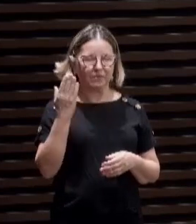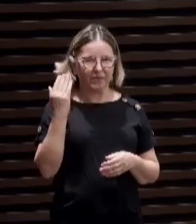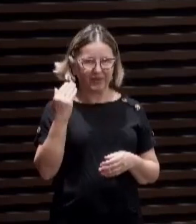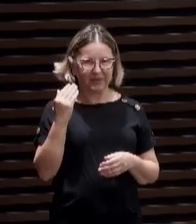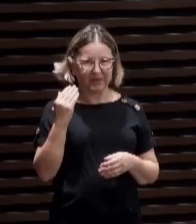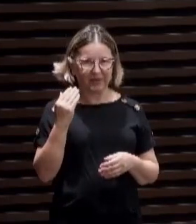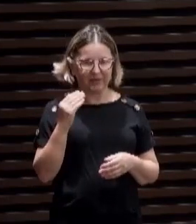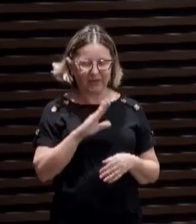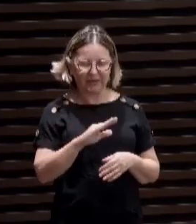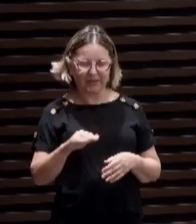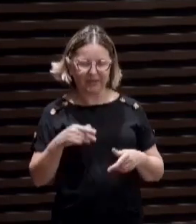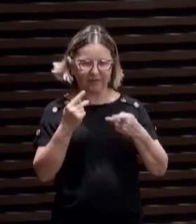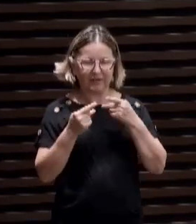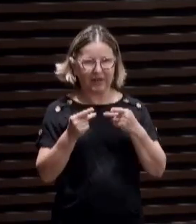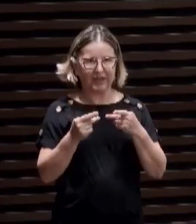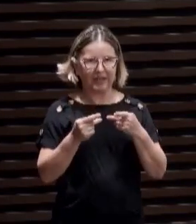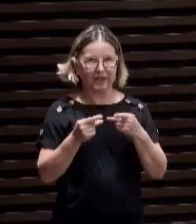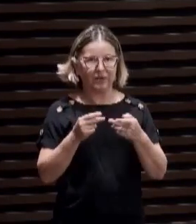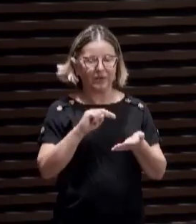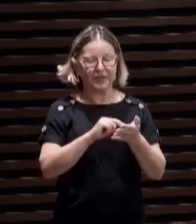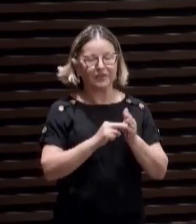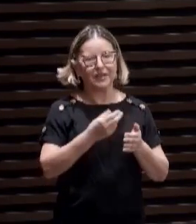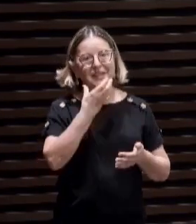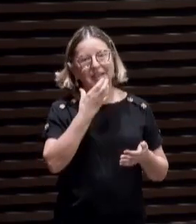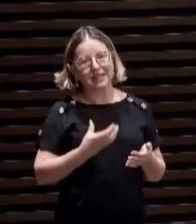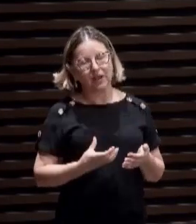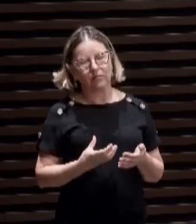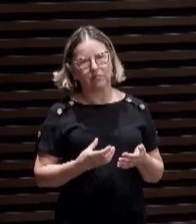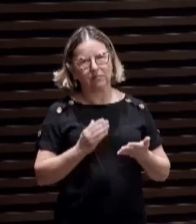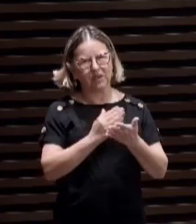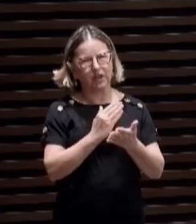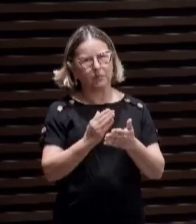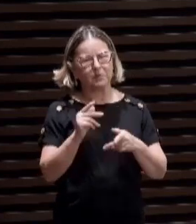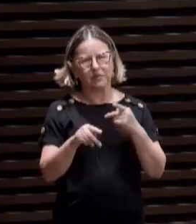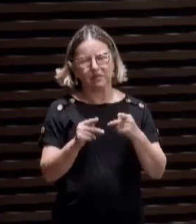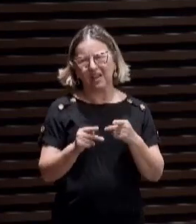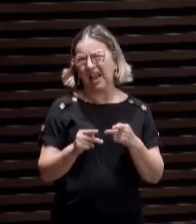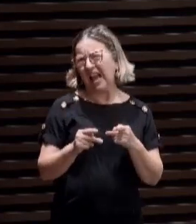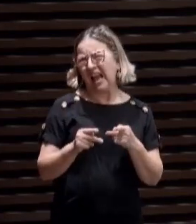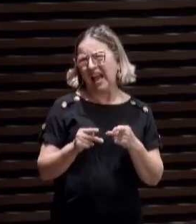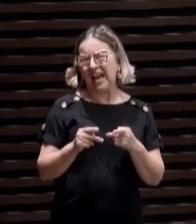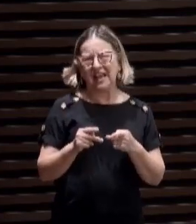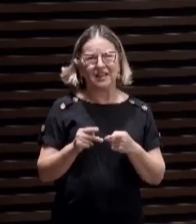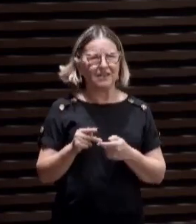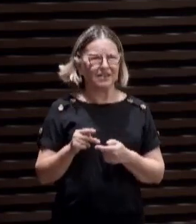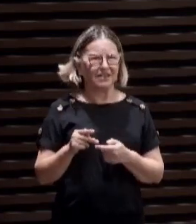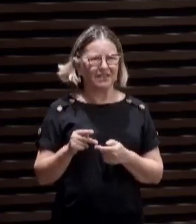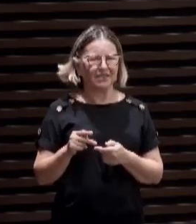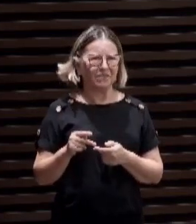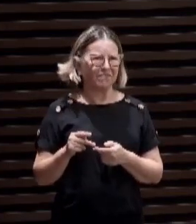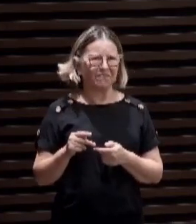sobre o Natal. E algumas pessoas podem falar assim, mas não é nada de mal falar em Papai Noel, não é nada